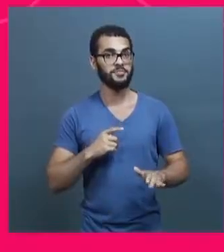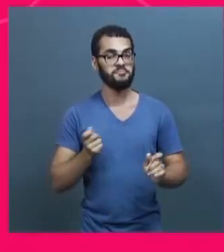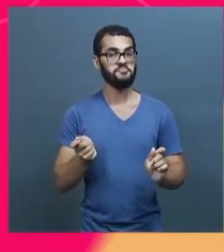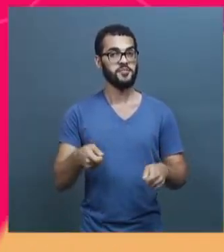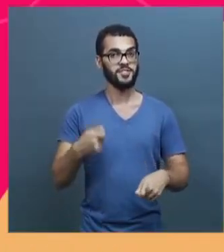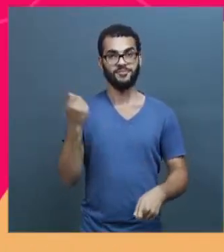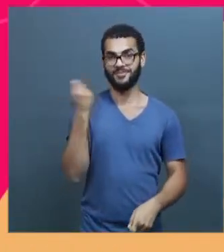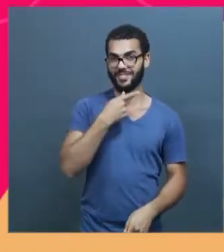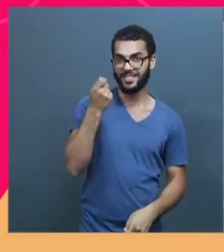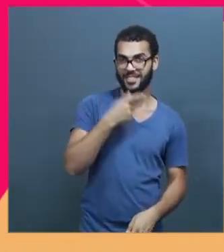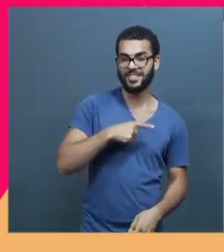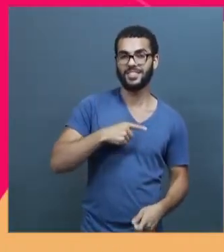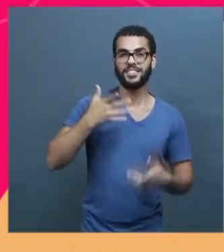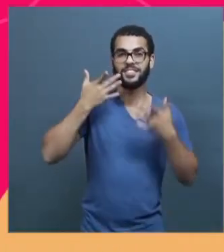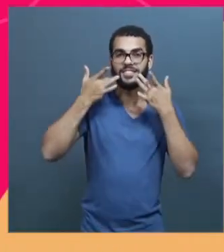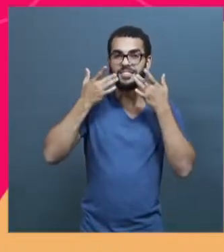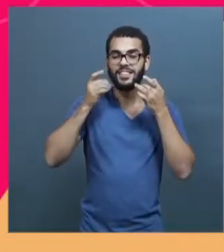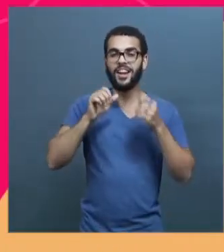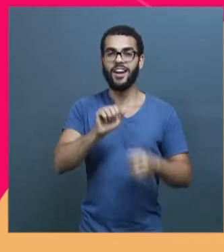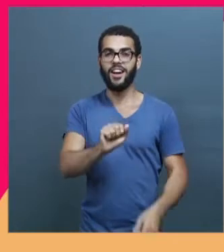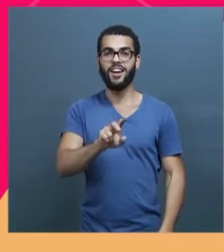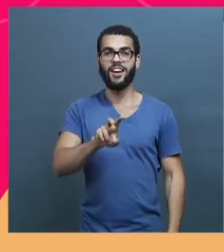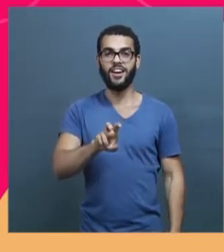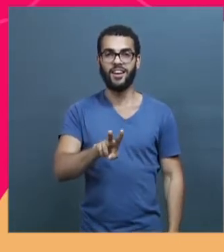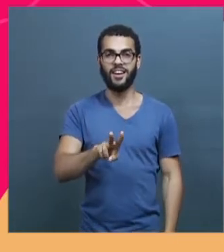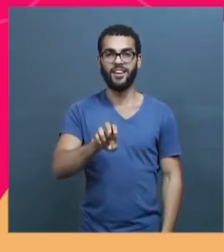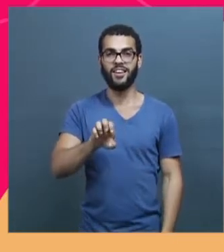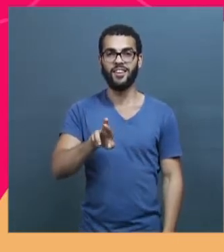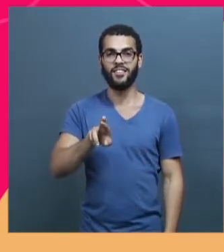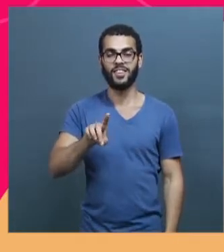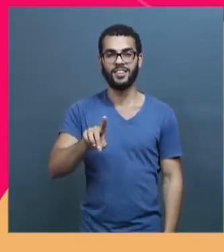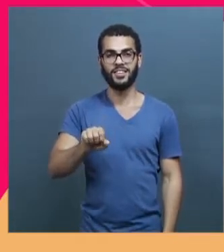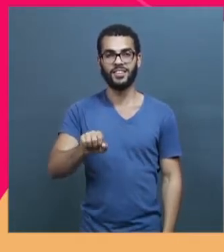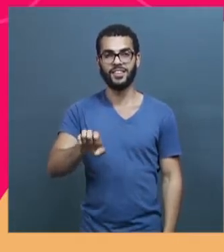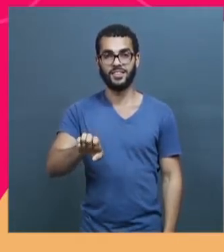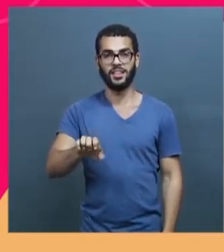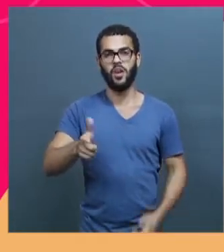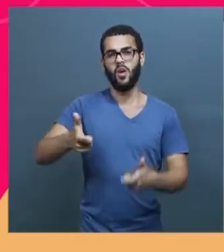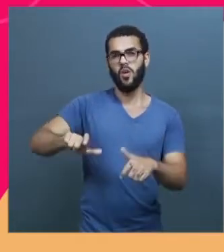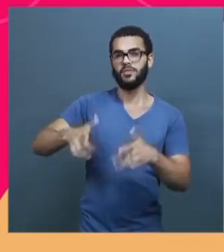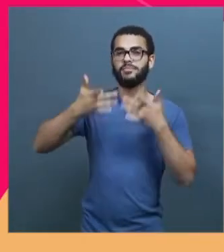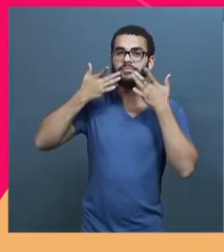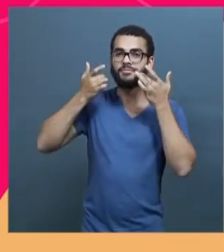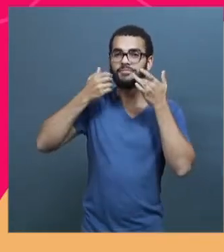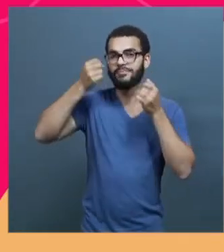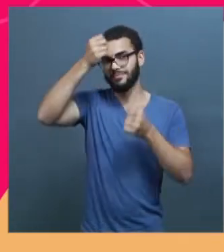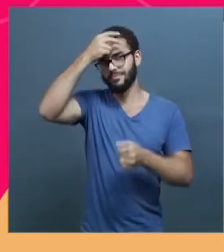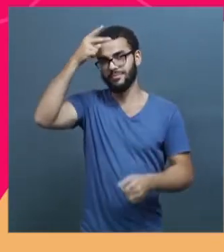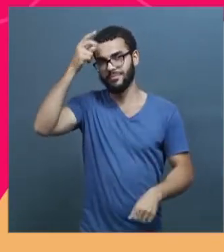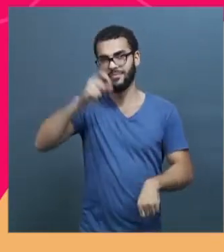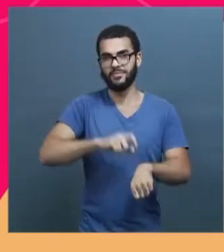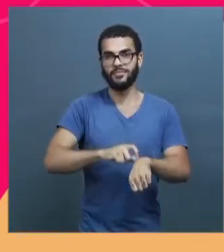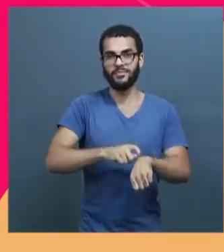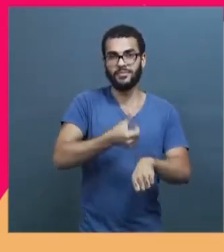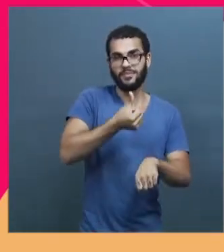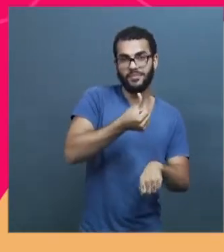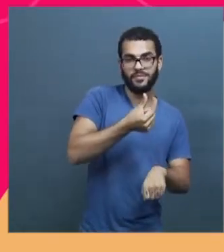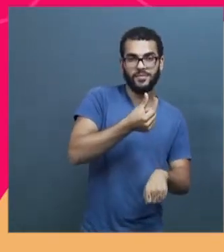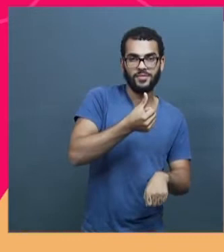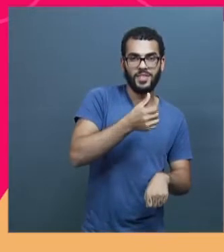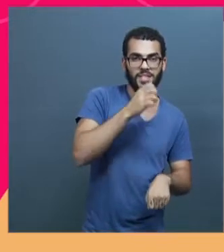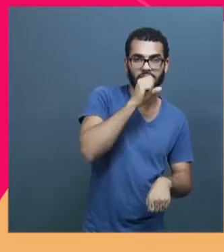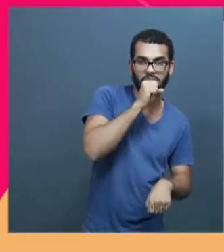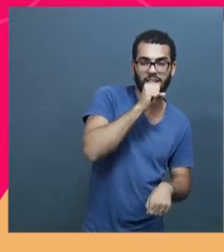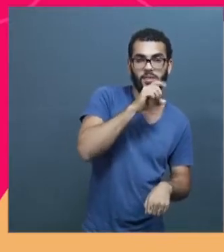O espetáculo A Verdade chega ao Teatro de Uberlândia no sábado às 6 horas e no domingo um pouco mais tarde às 7 da